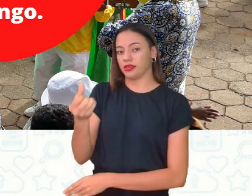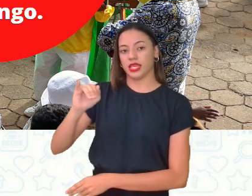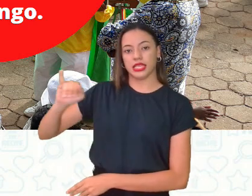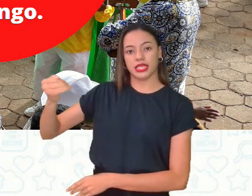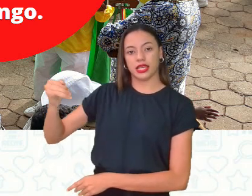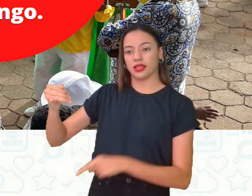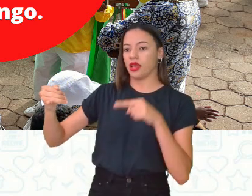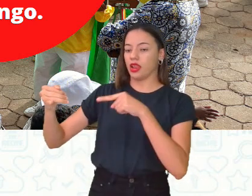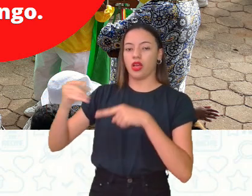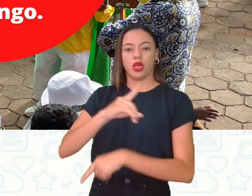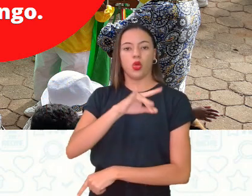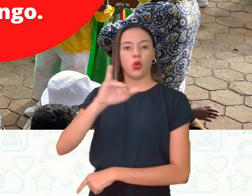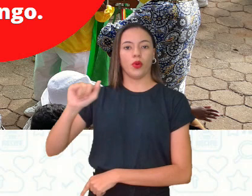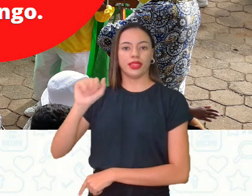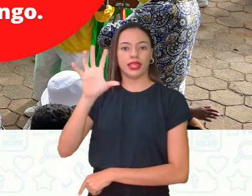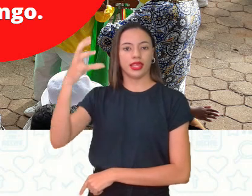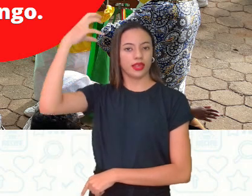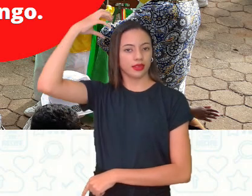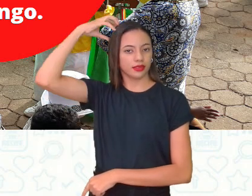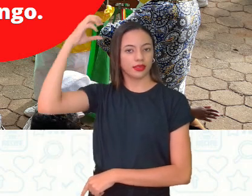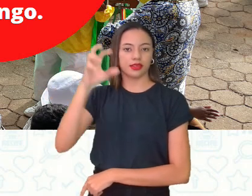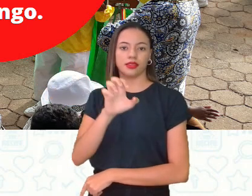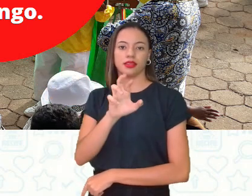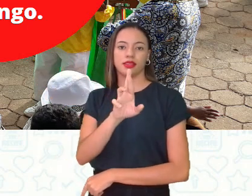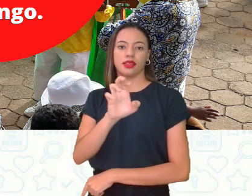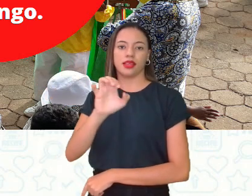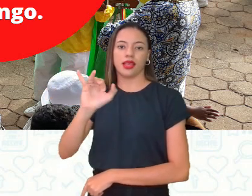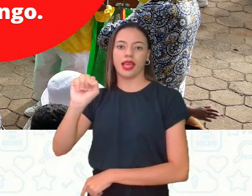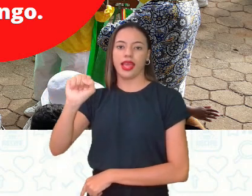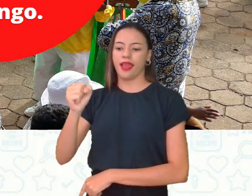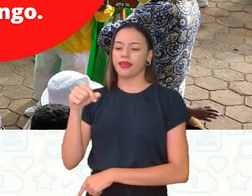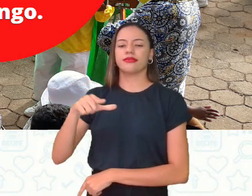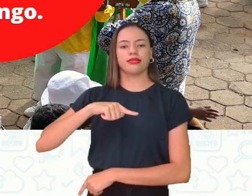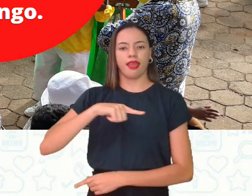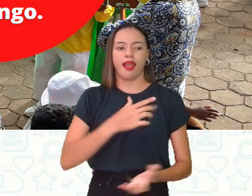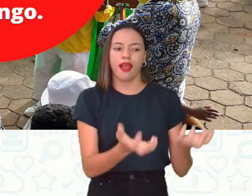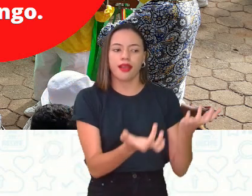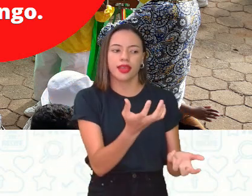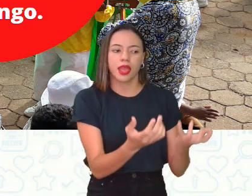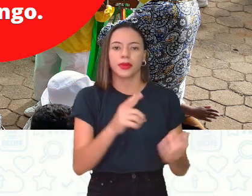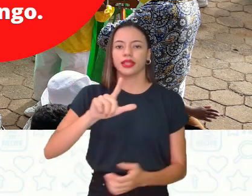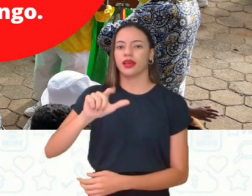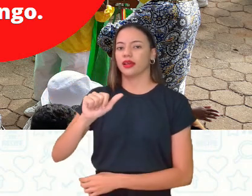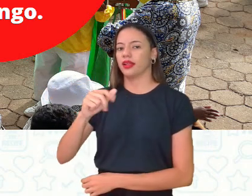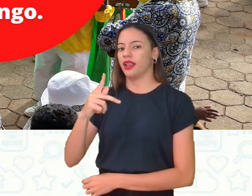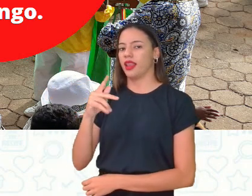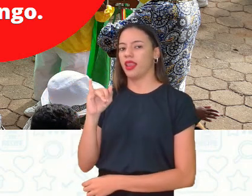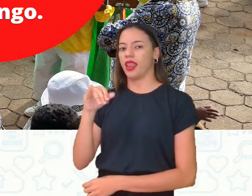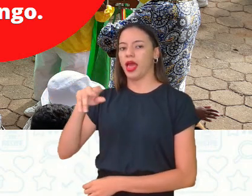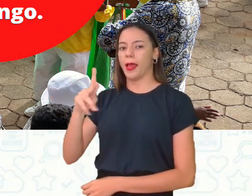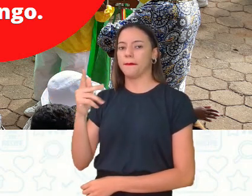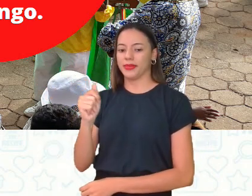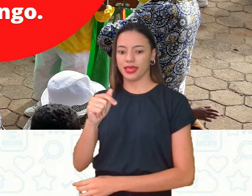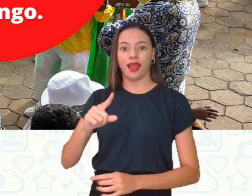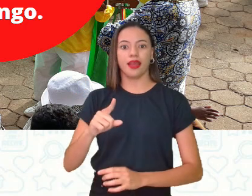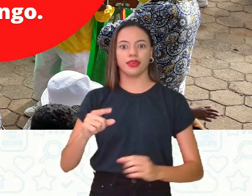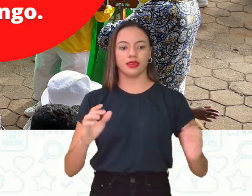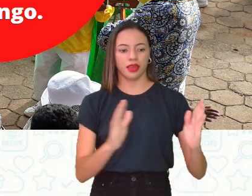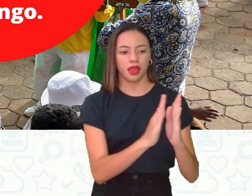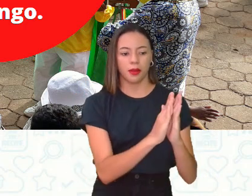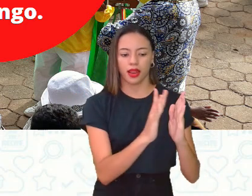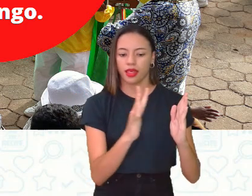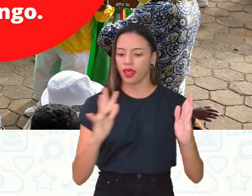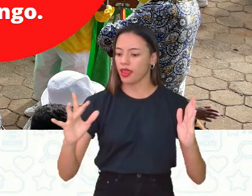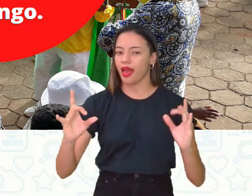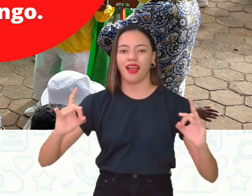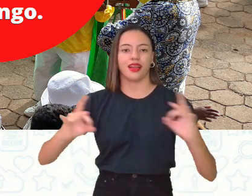Reis, né? O dia oficial, onde se faz a queima da lapinha e se encerra o ciclo natalino. Normalmente ele